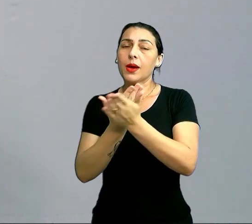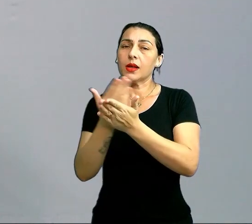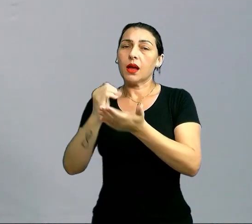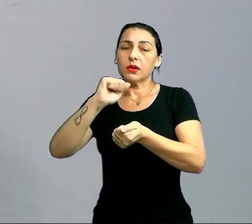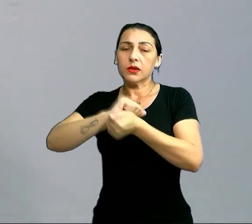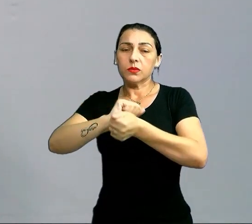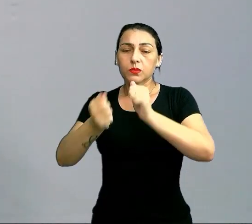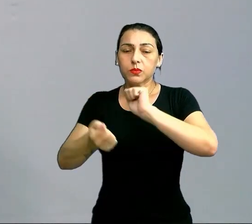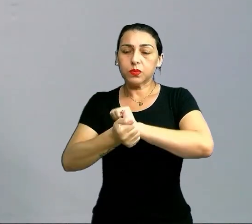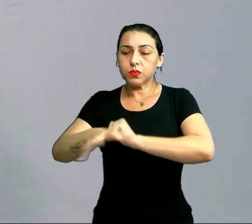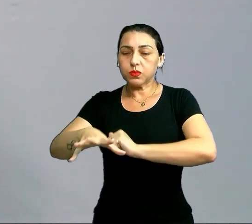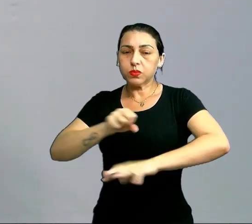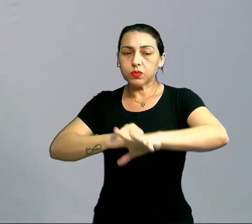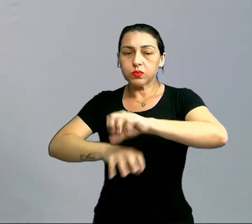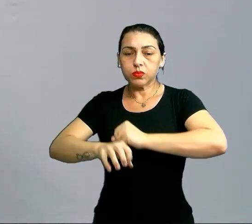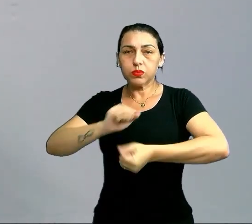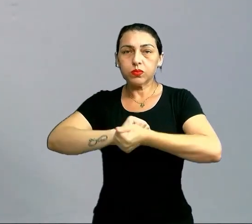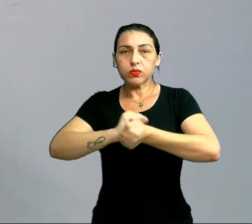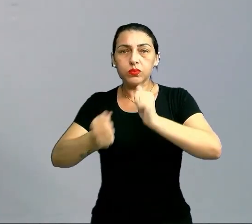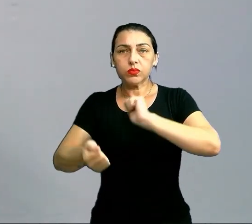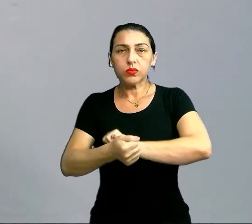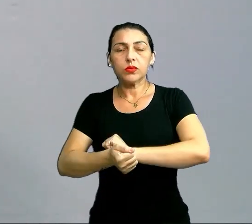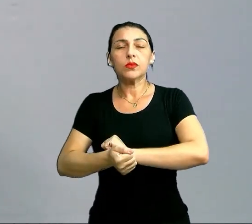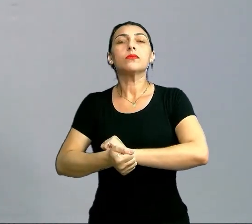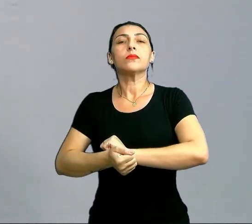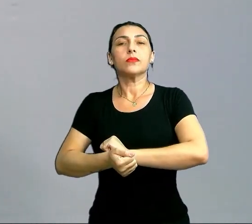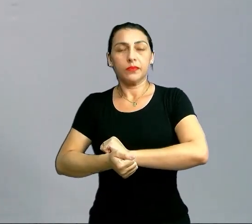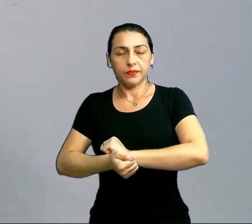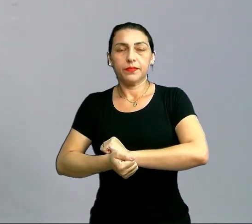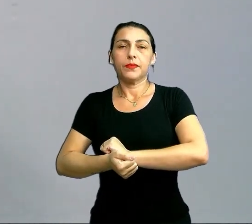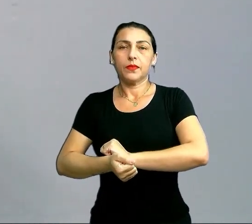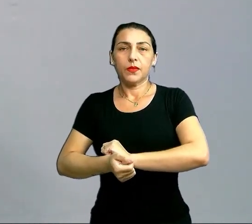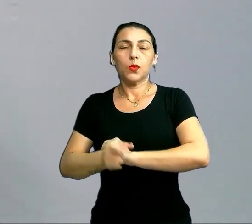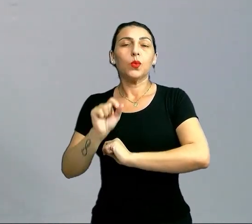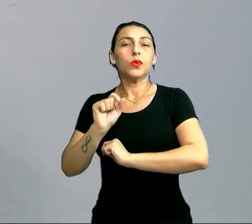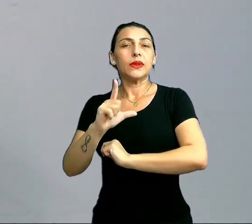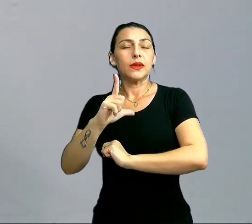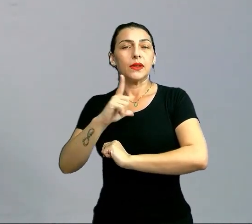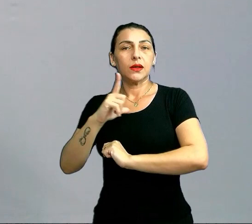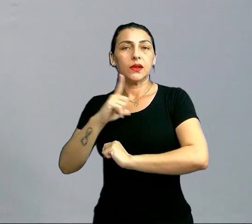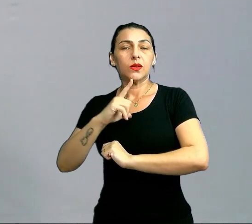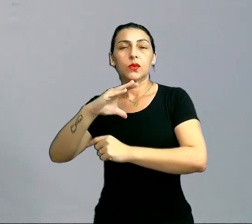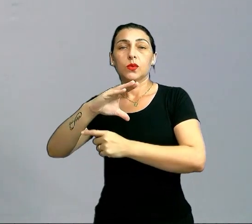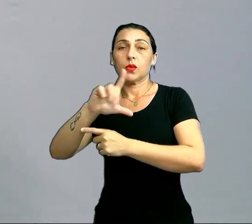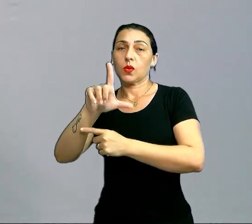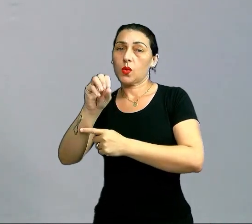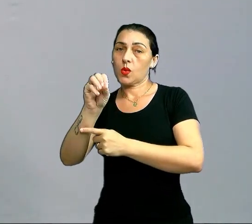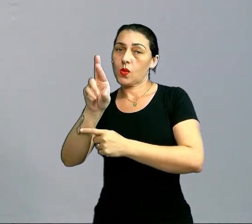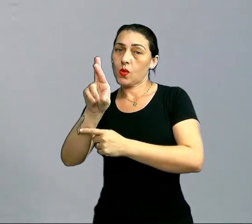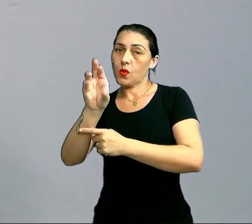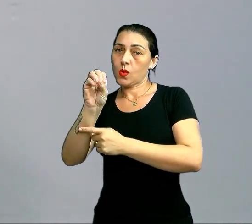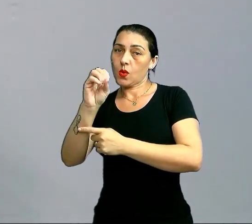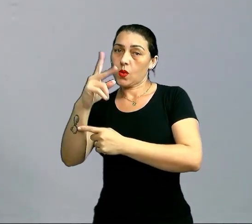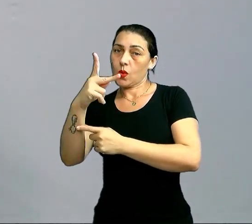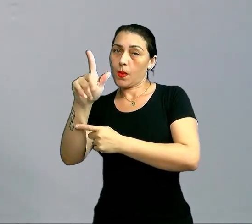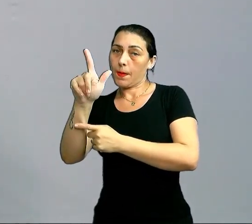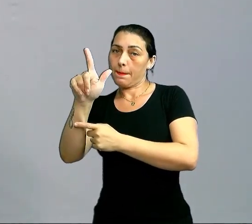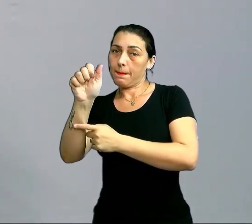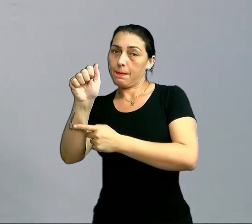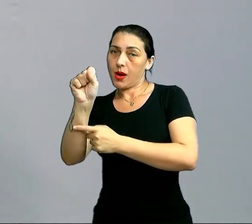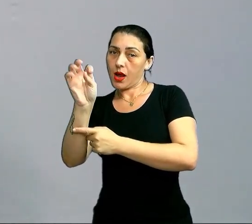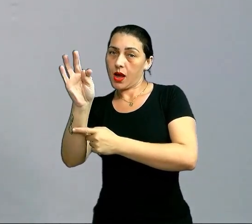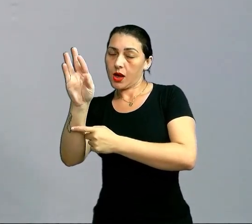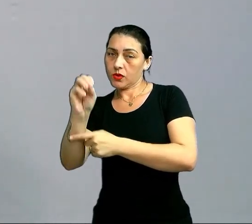se associar. A maior evidência disso nós temos dos cloroplastos e das